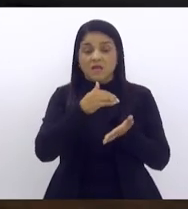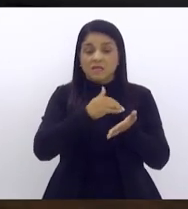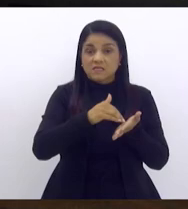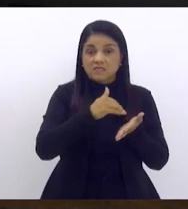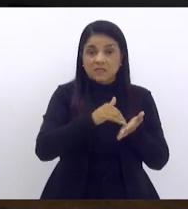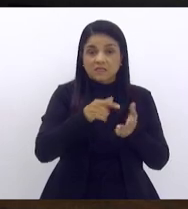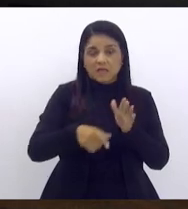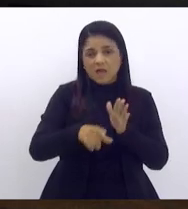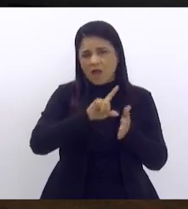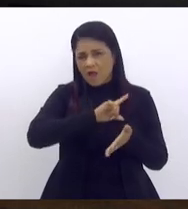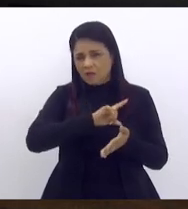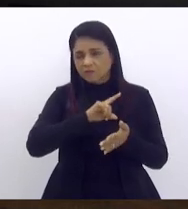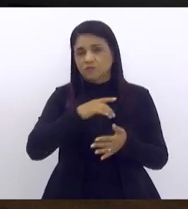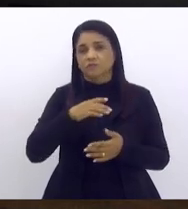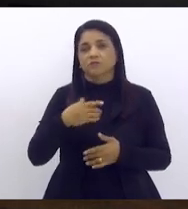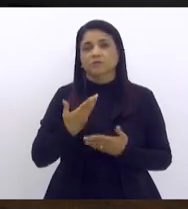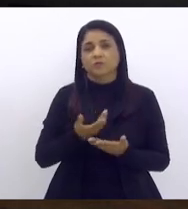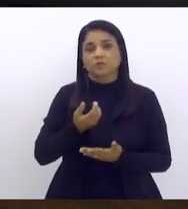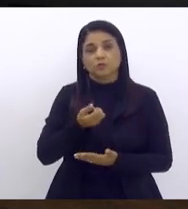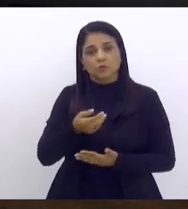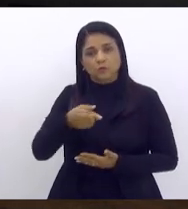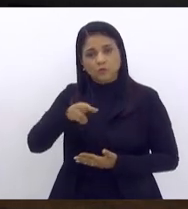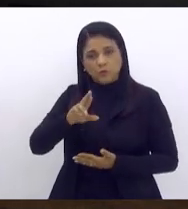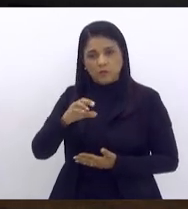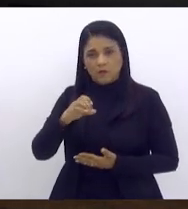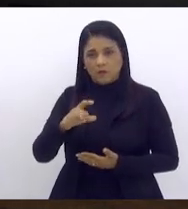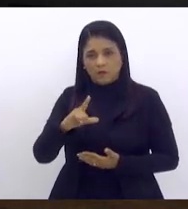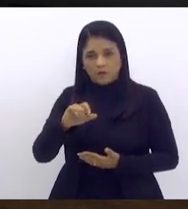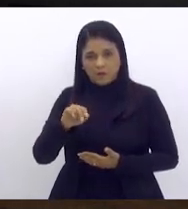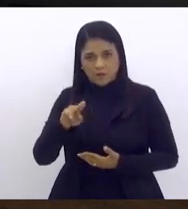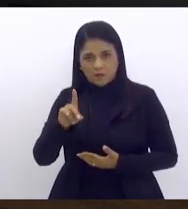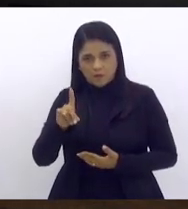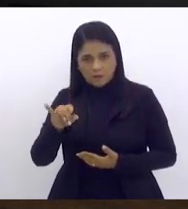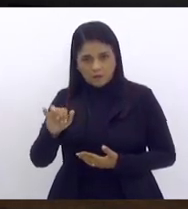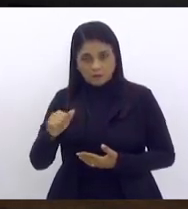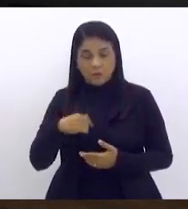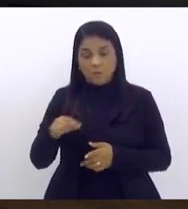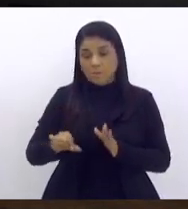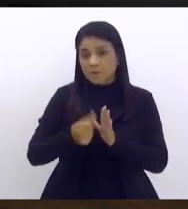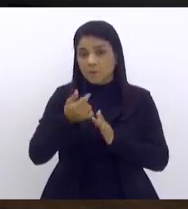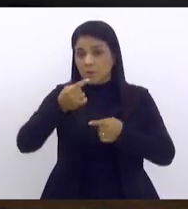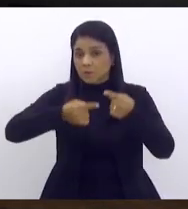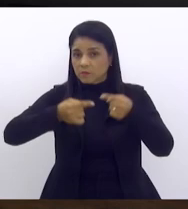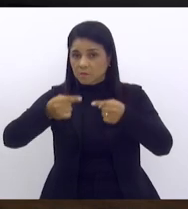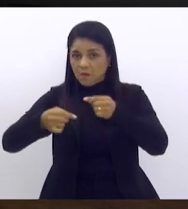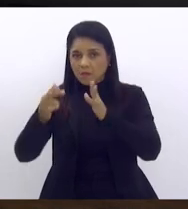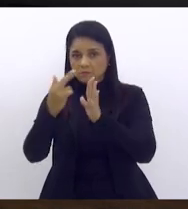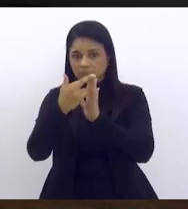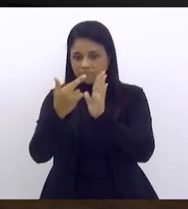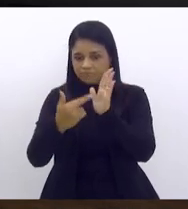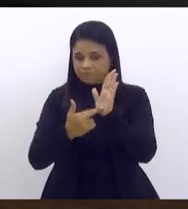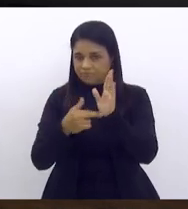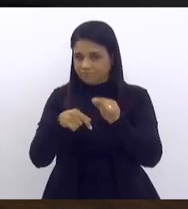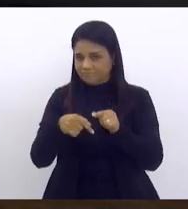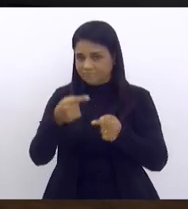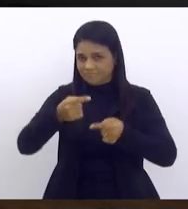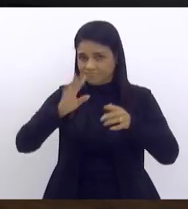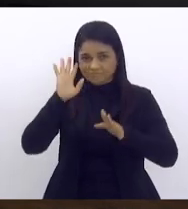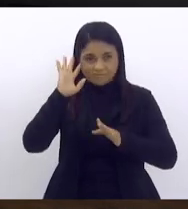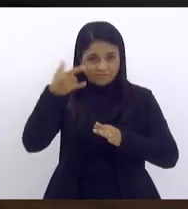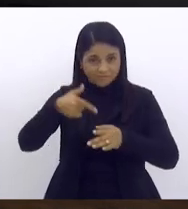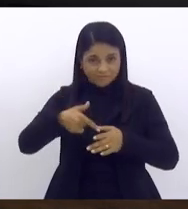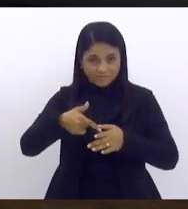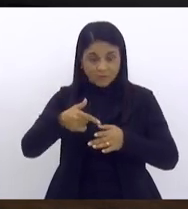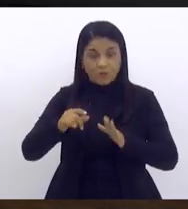a doutora Cláudia, que é a atual secretária, participou do primeiro debate de regulamentação. Então,